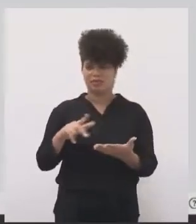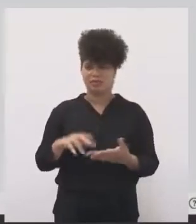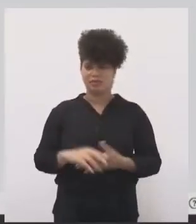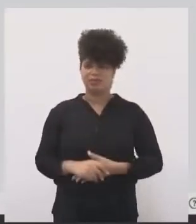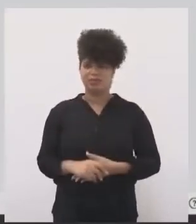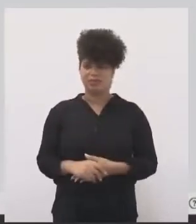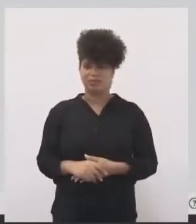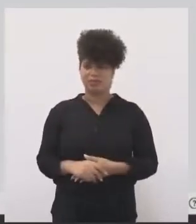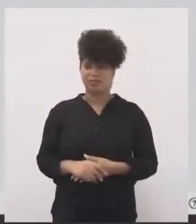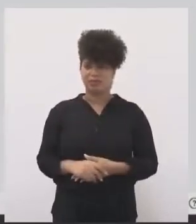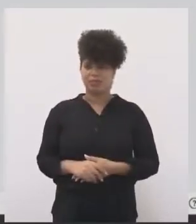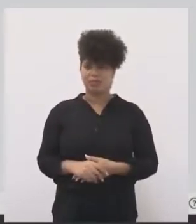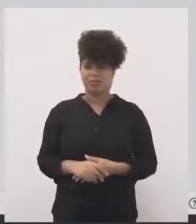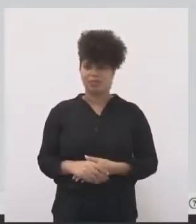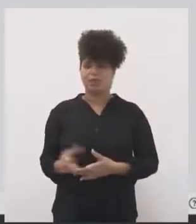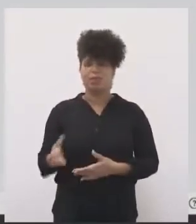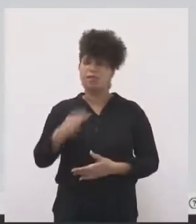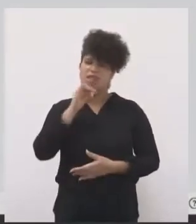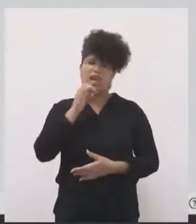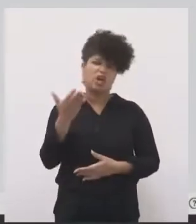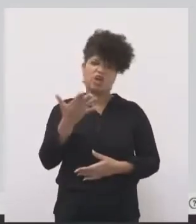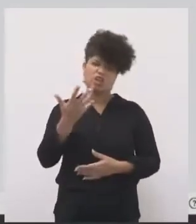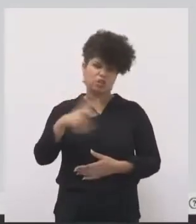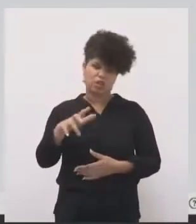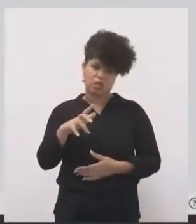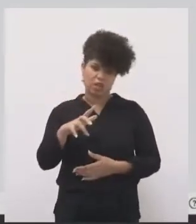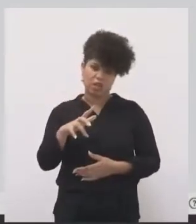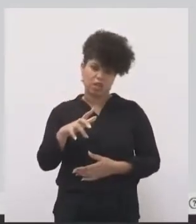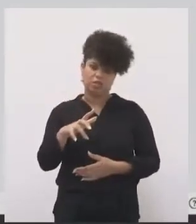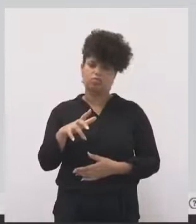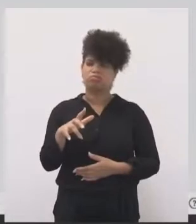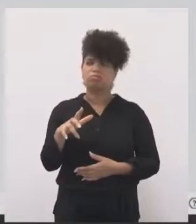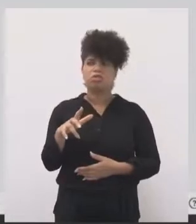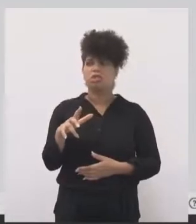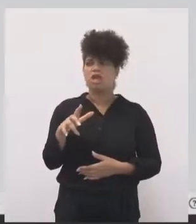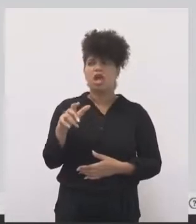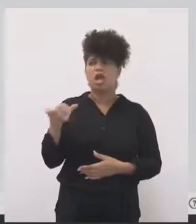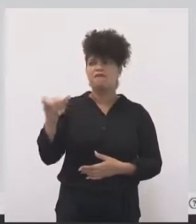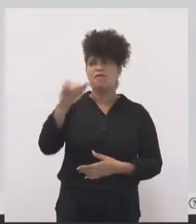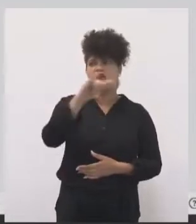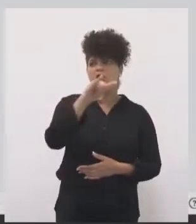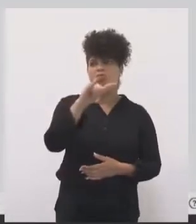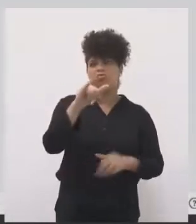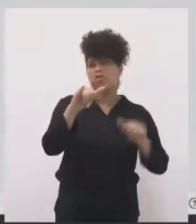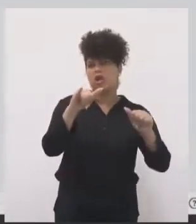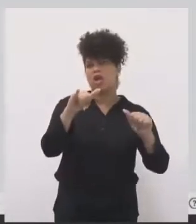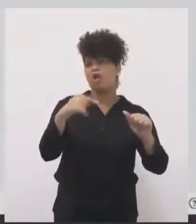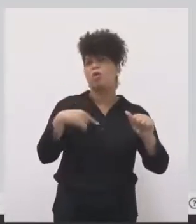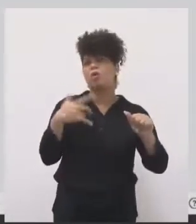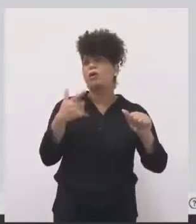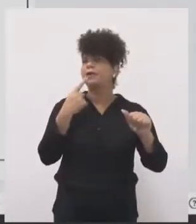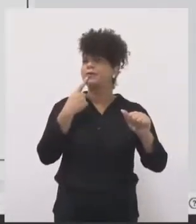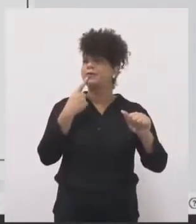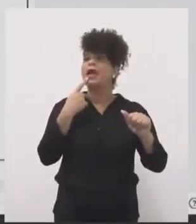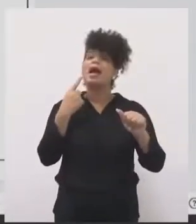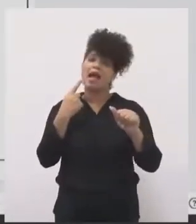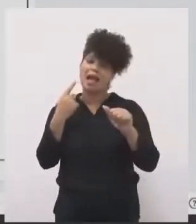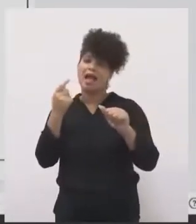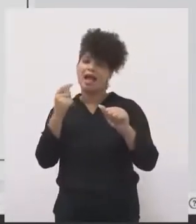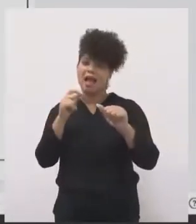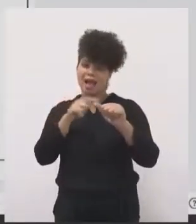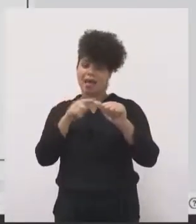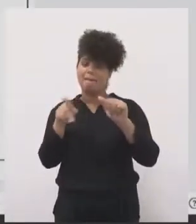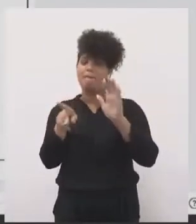Então, vamos supor, eu não quero o avião na letra A, eu quero o abacaxi. Eu deleto o avião e eu venho em elementos e procuro